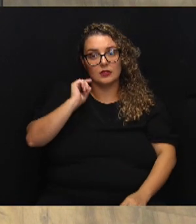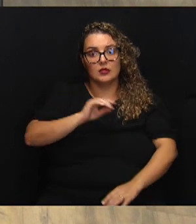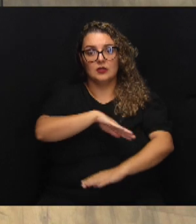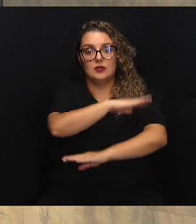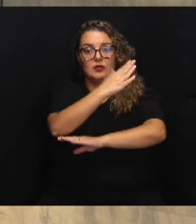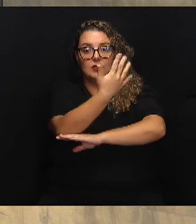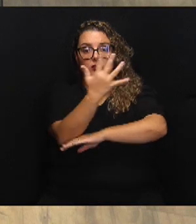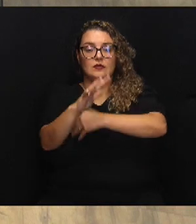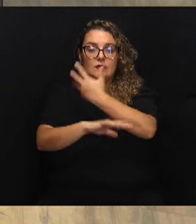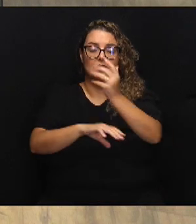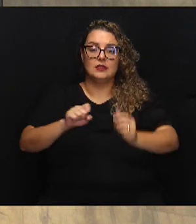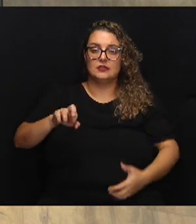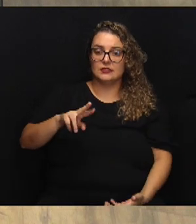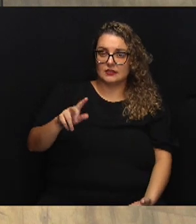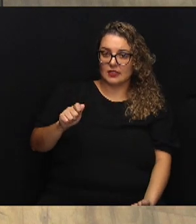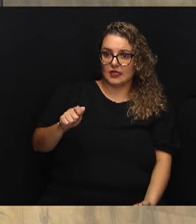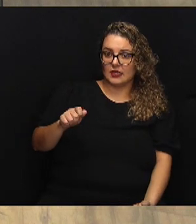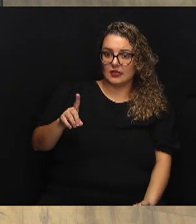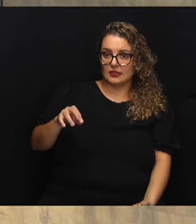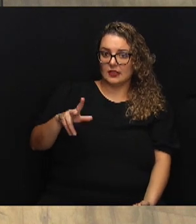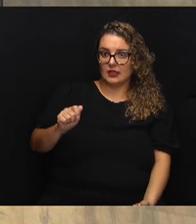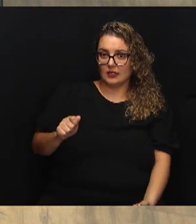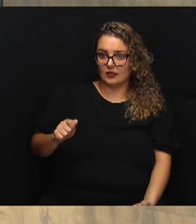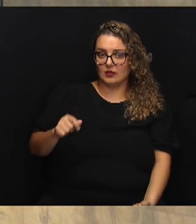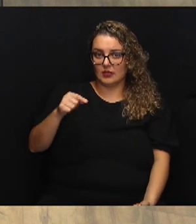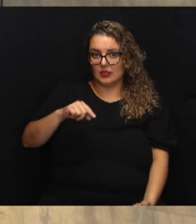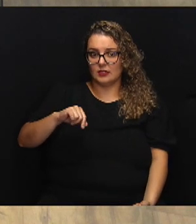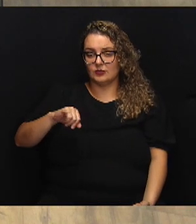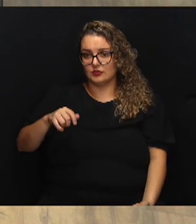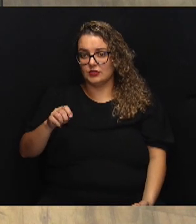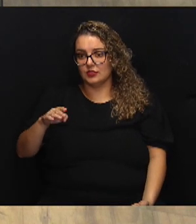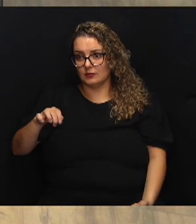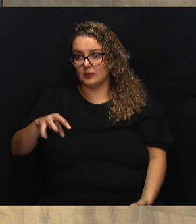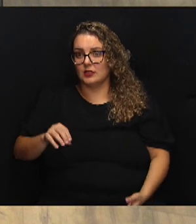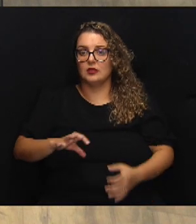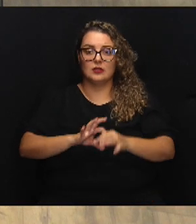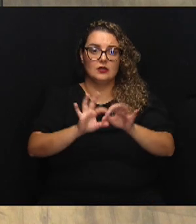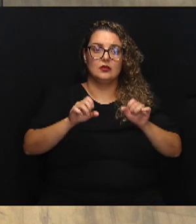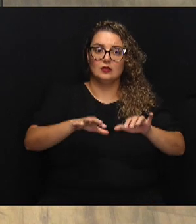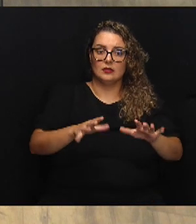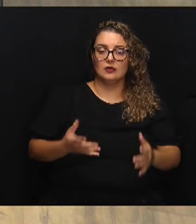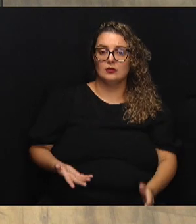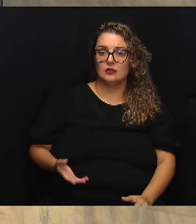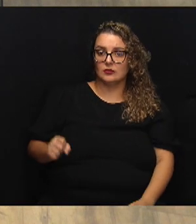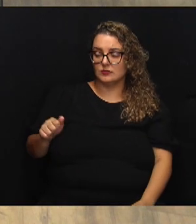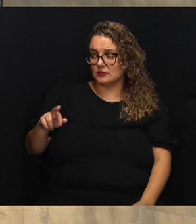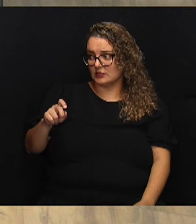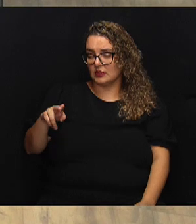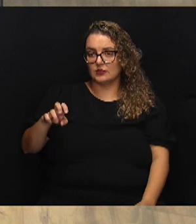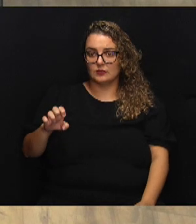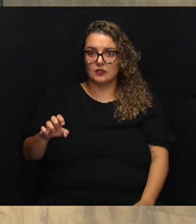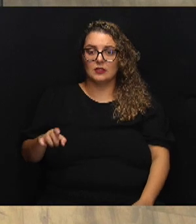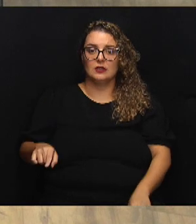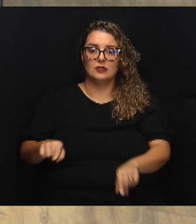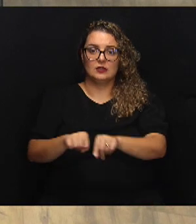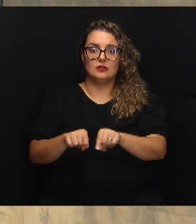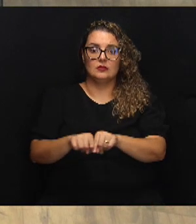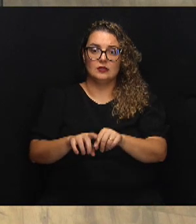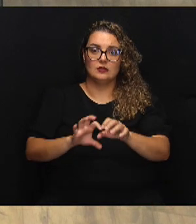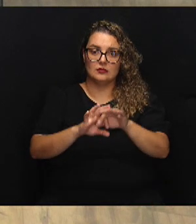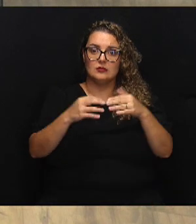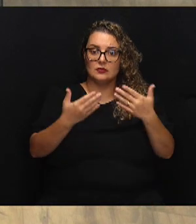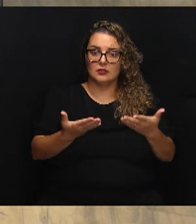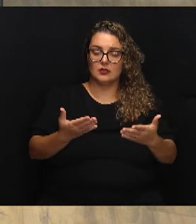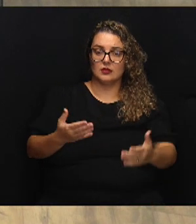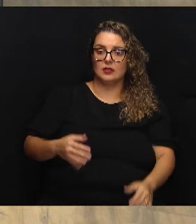aqui no Jambeiro? Aí soltou lá, que é o habitat delas ali, e soltamos lá. O saruê também, às vezes a gente acaba soltando ali. A